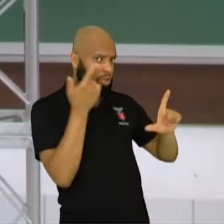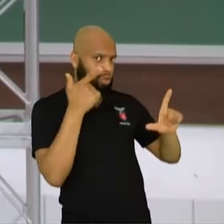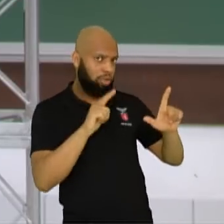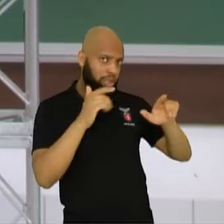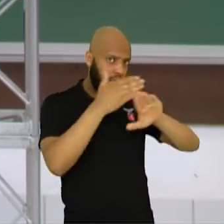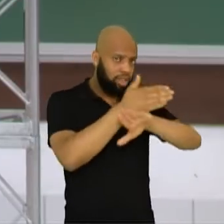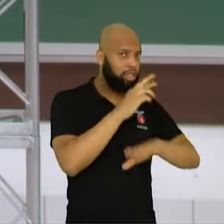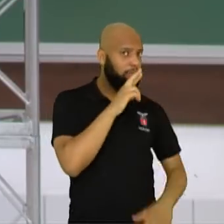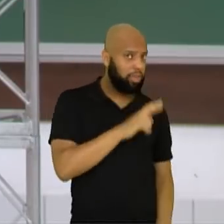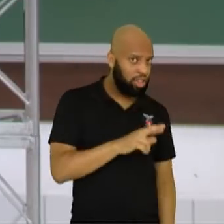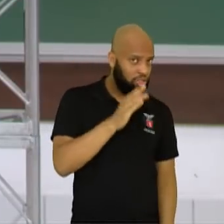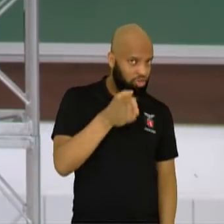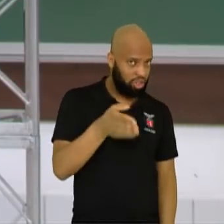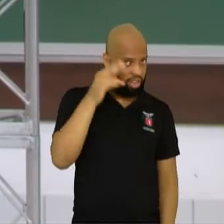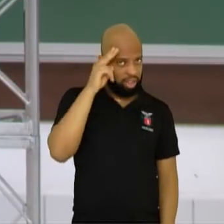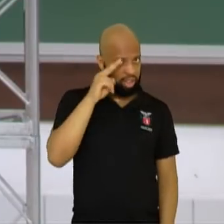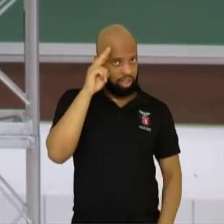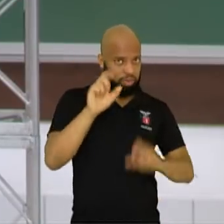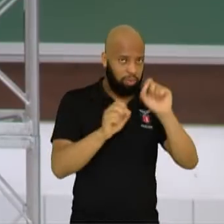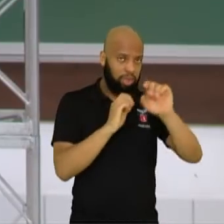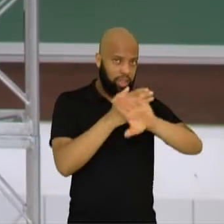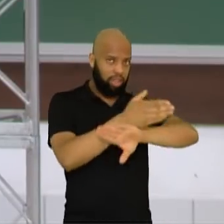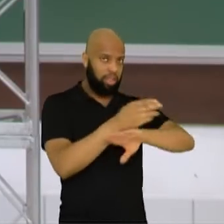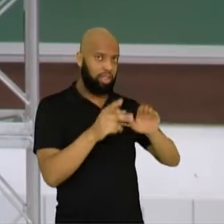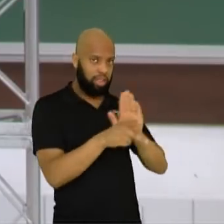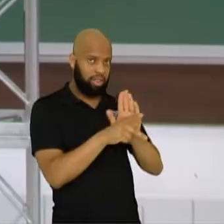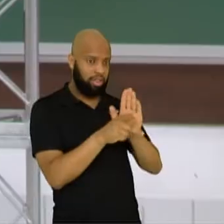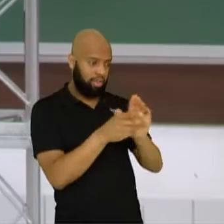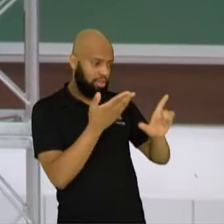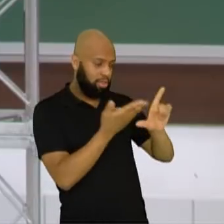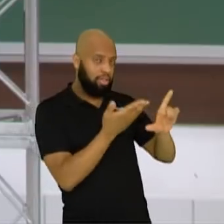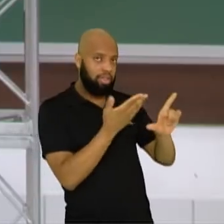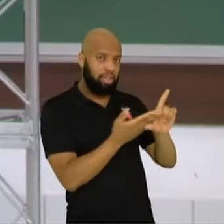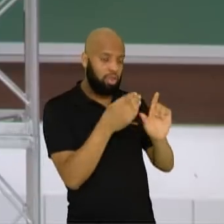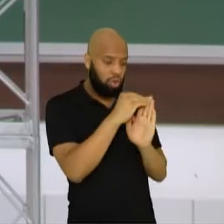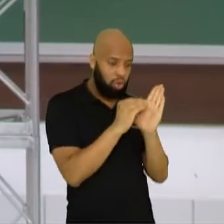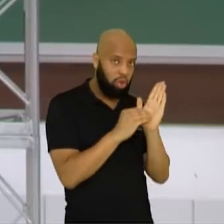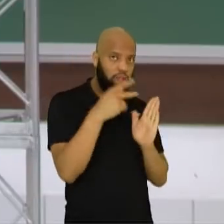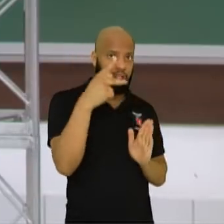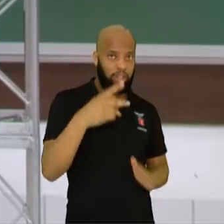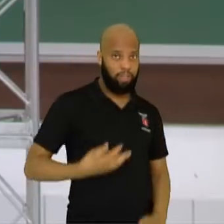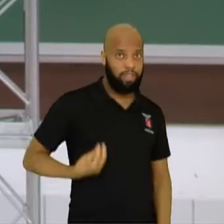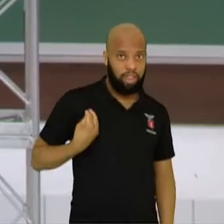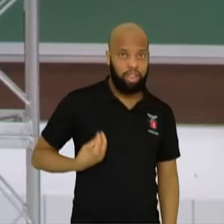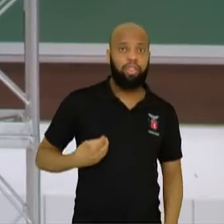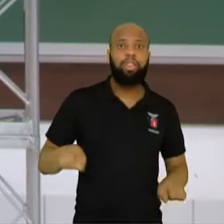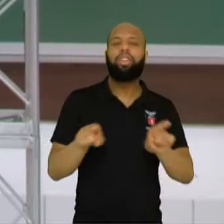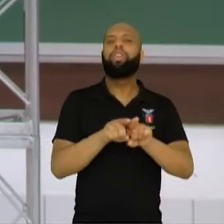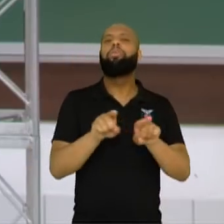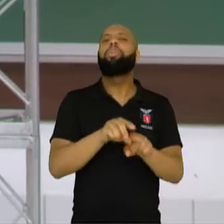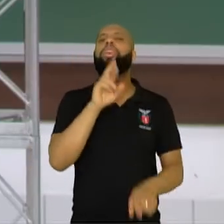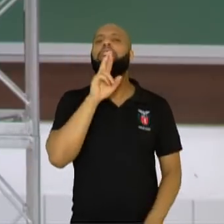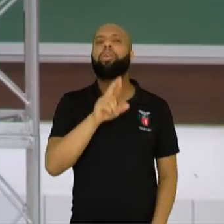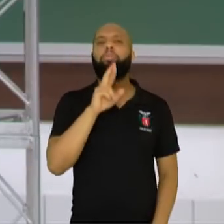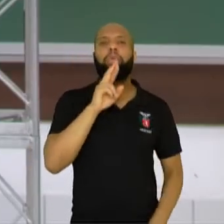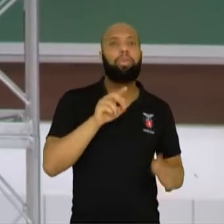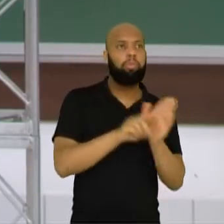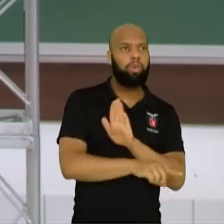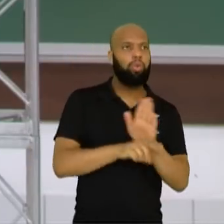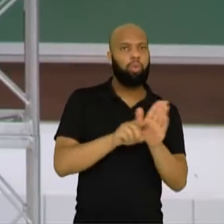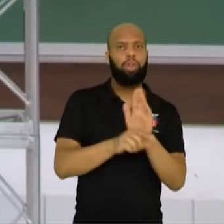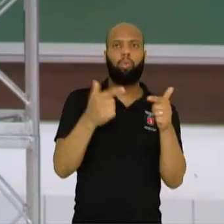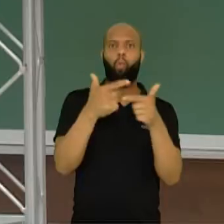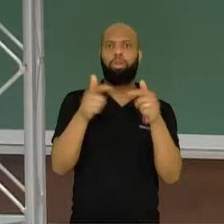conseguindo acessar? Lembra de acessar o Classroom, registrar a sua frequência, responder as duas perguntas? Não